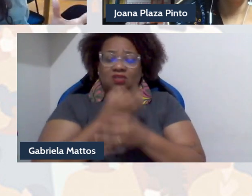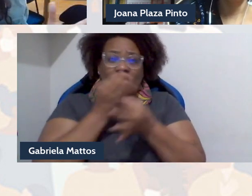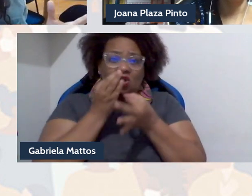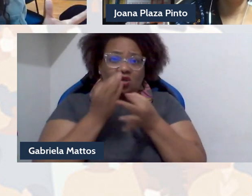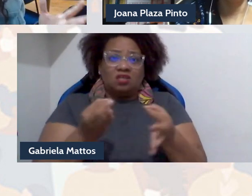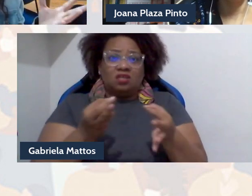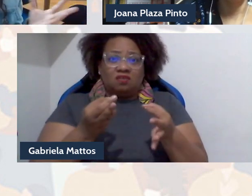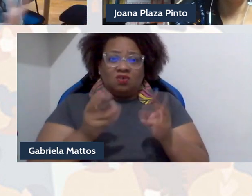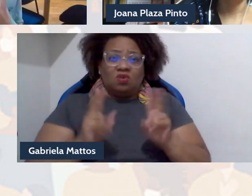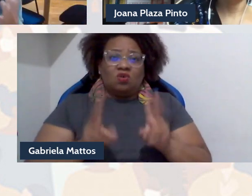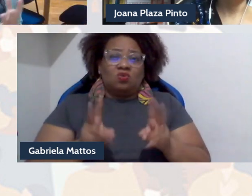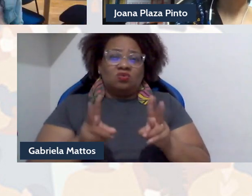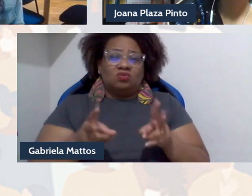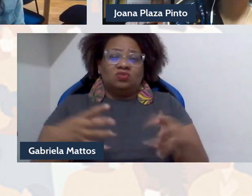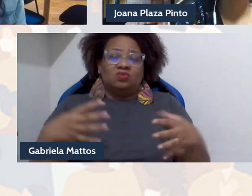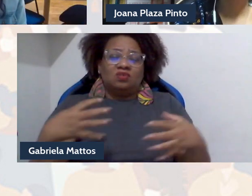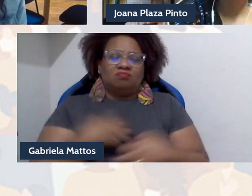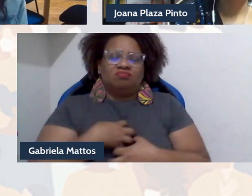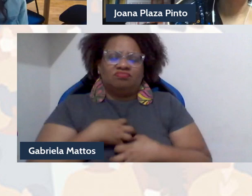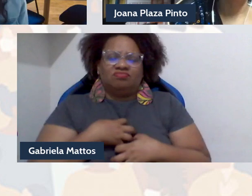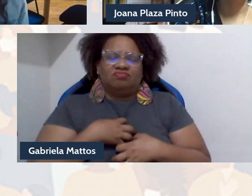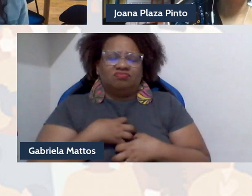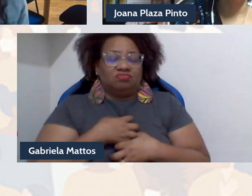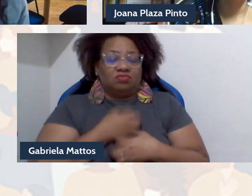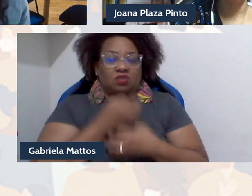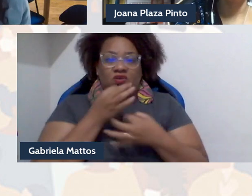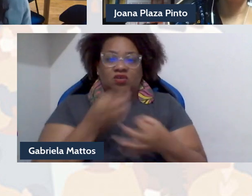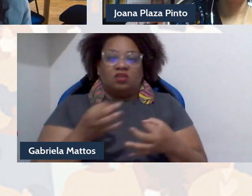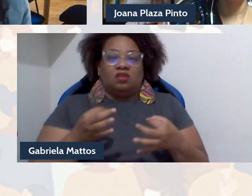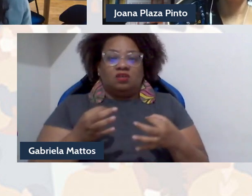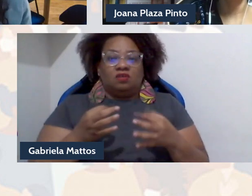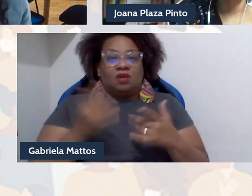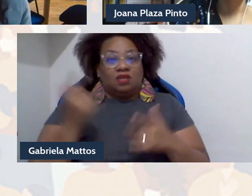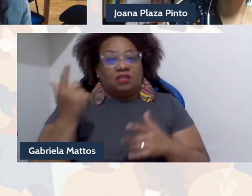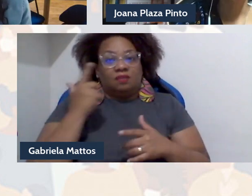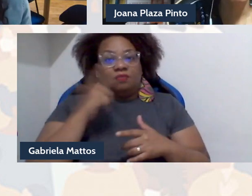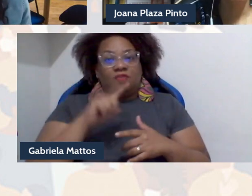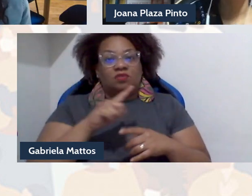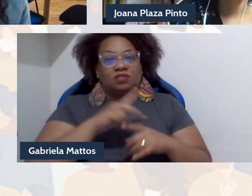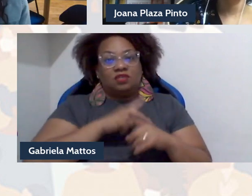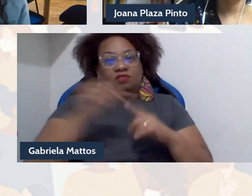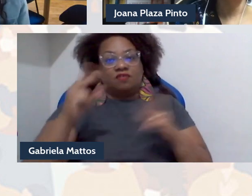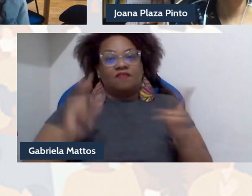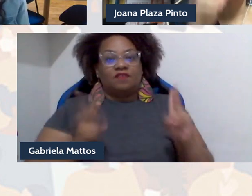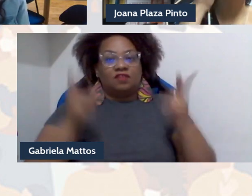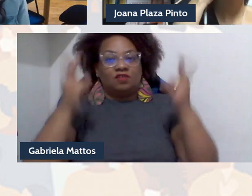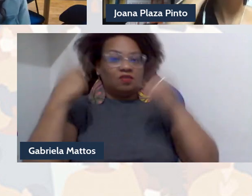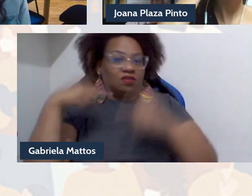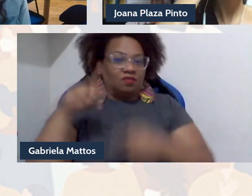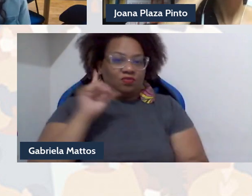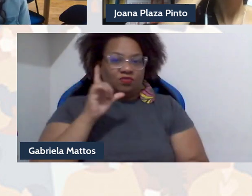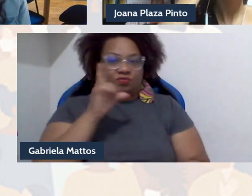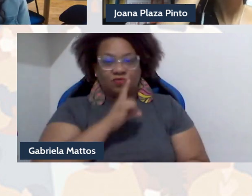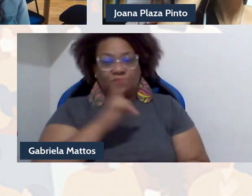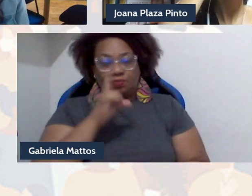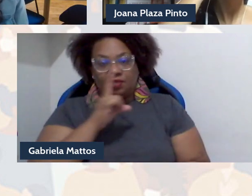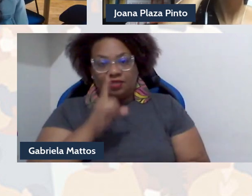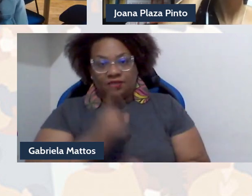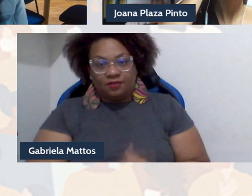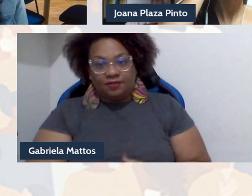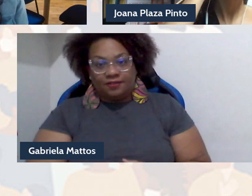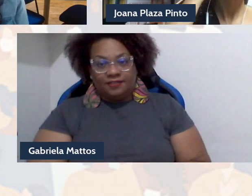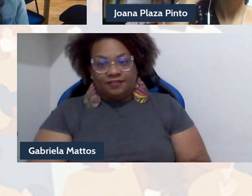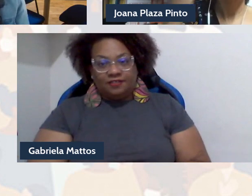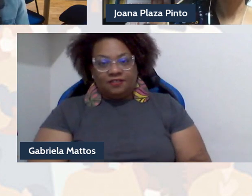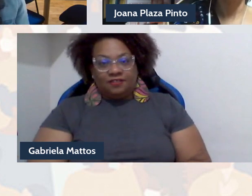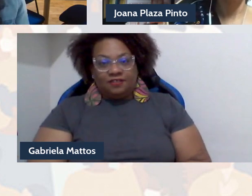continue estarrecido mesmo depois da nossa vitória no último domingo. Queria também